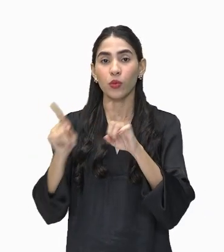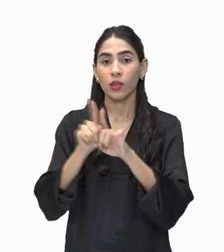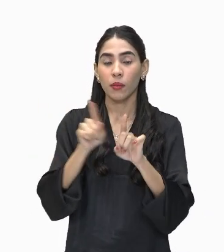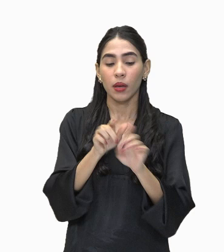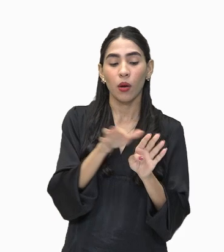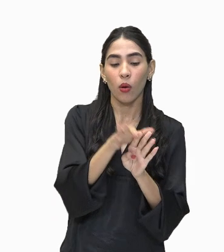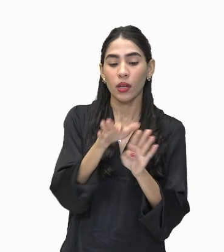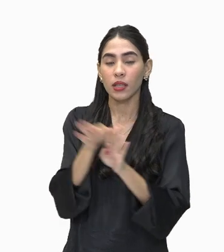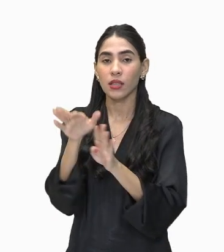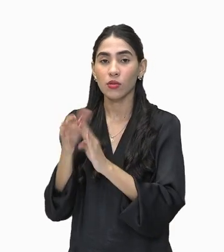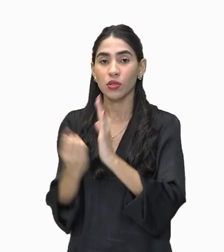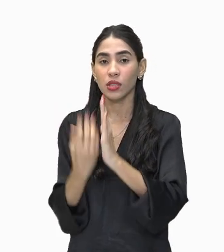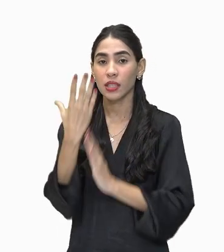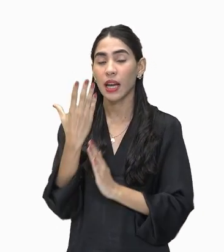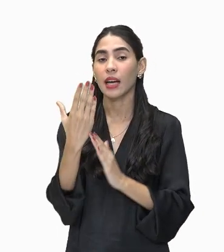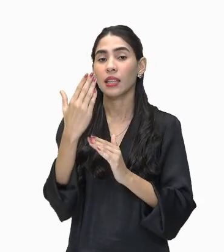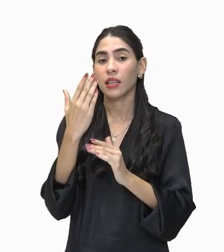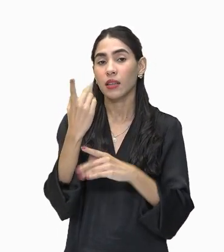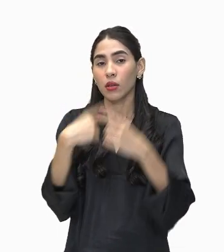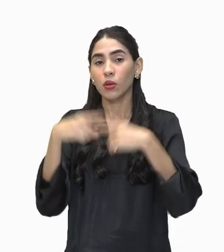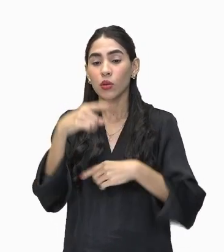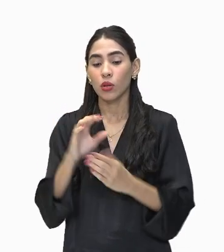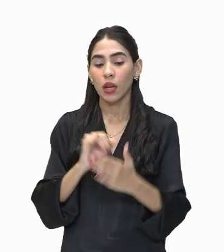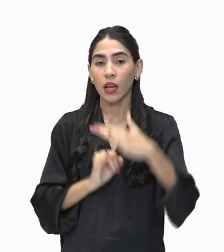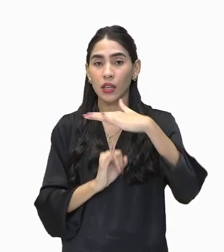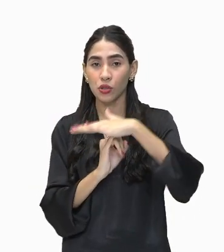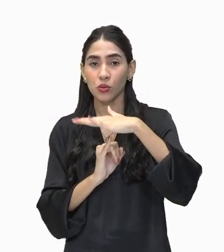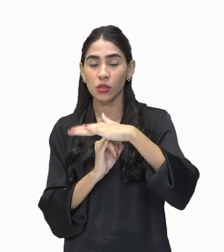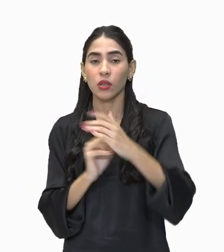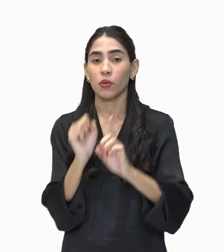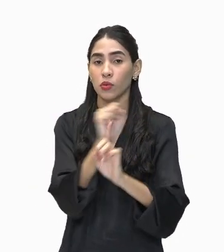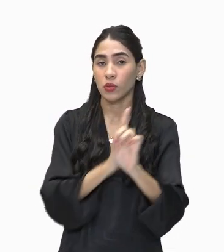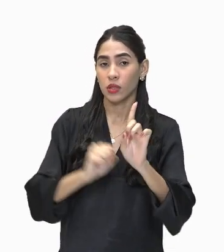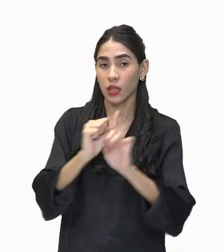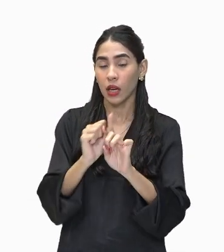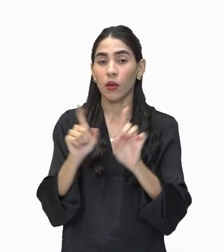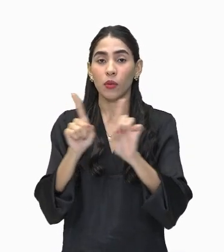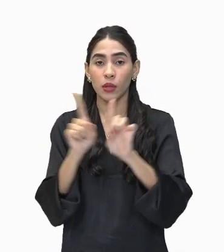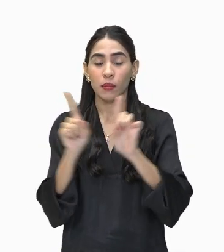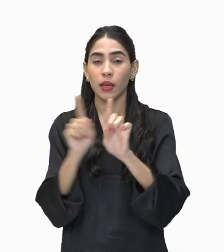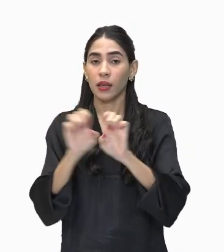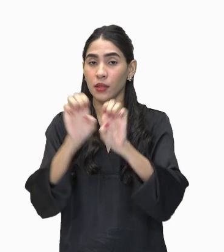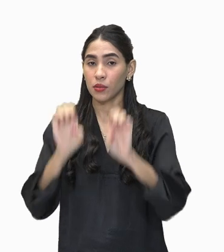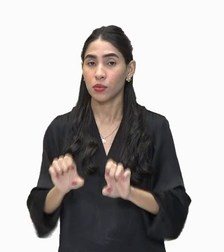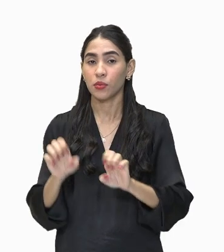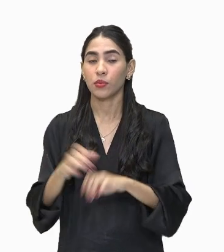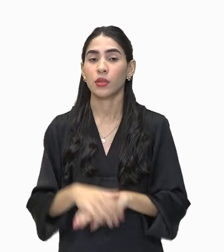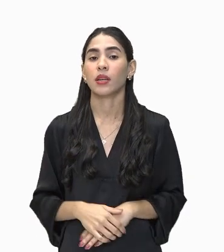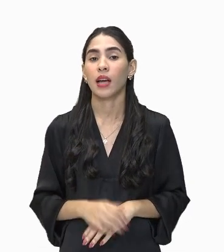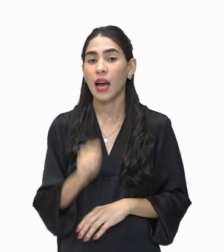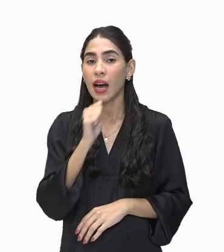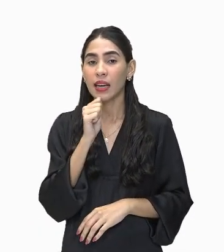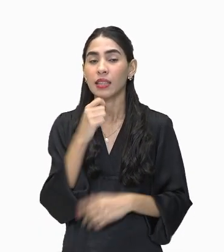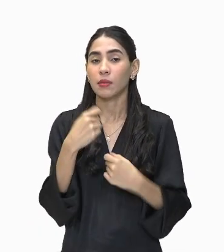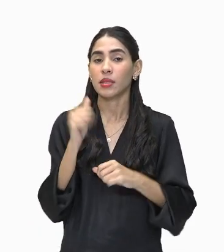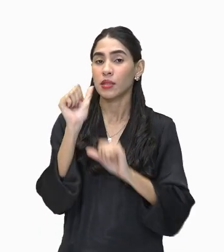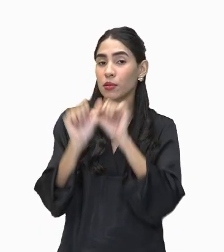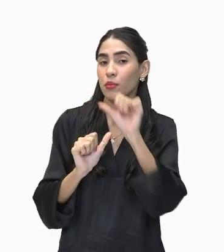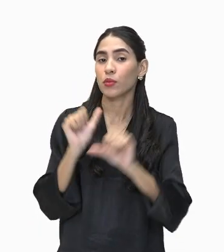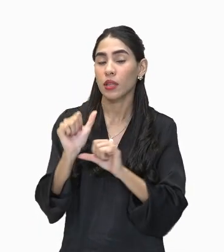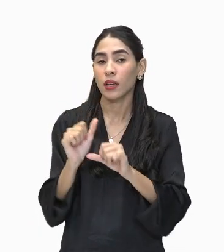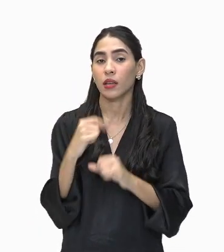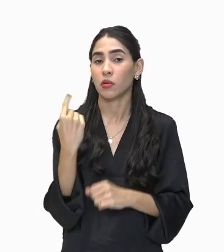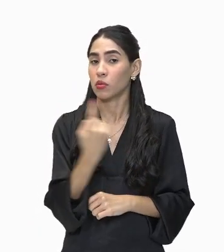orientações desenvolvidas com as instituições sociais e estruturas a serem transformadas,